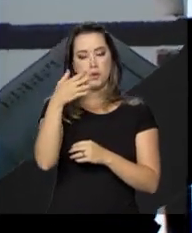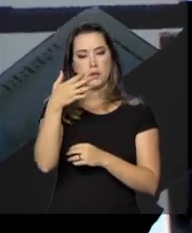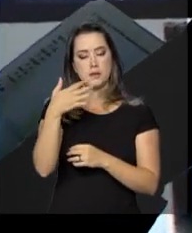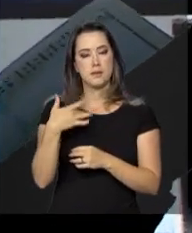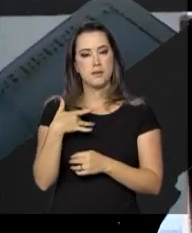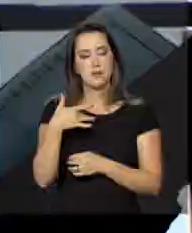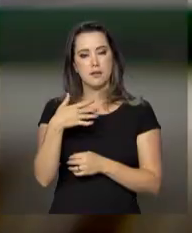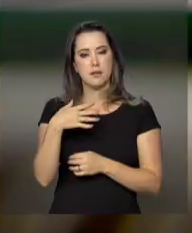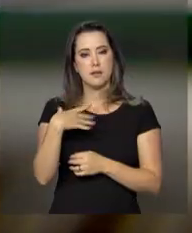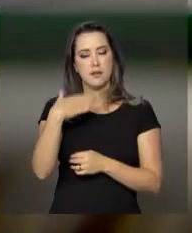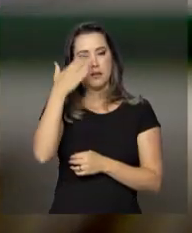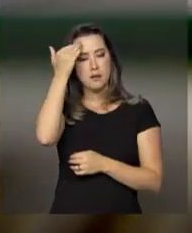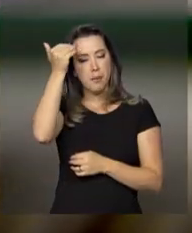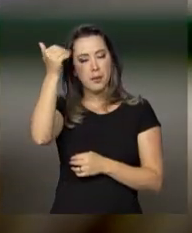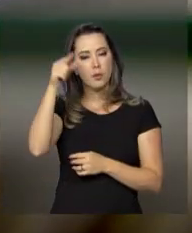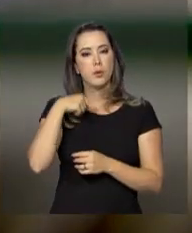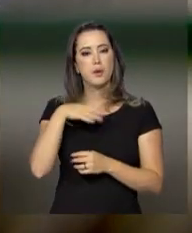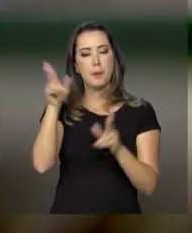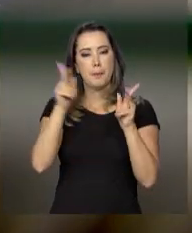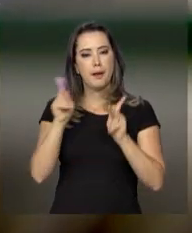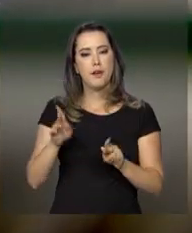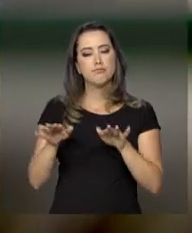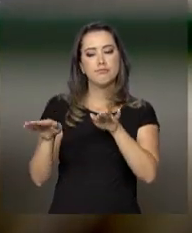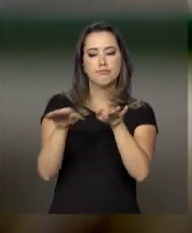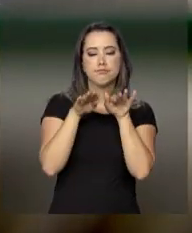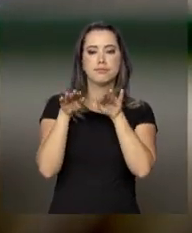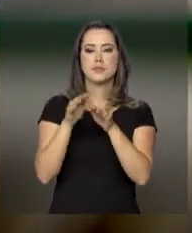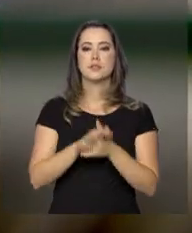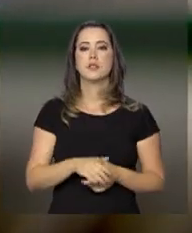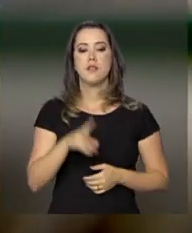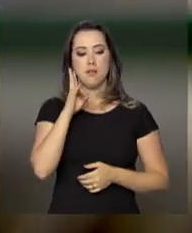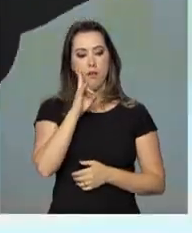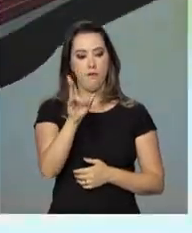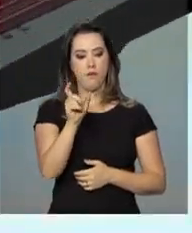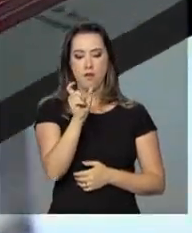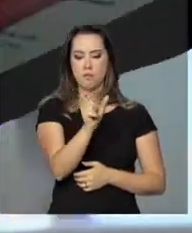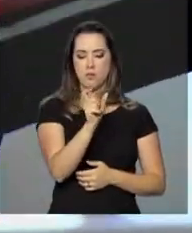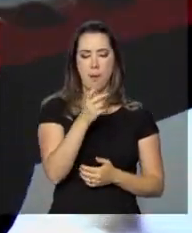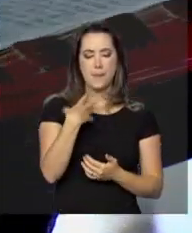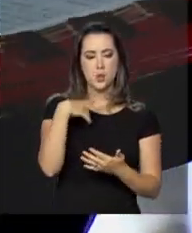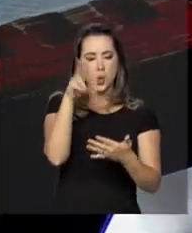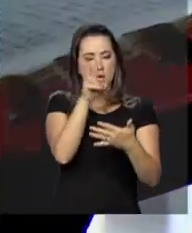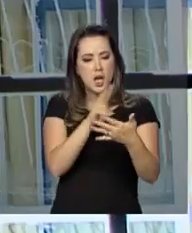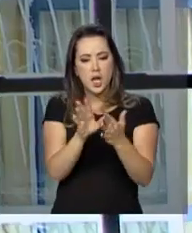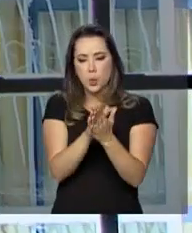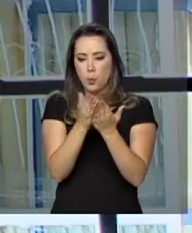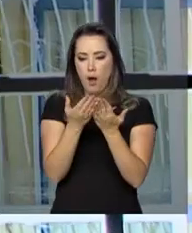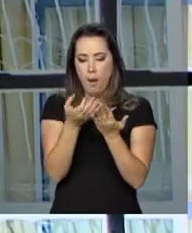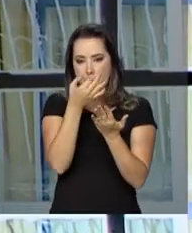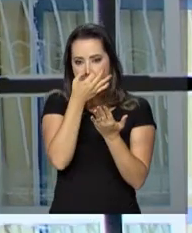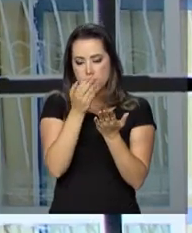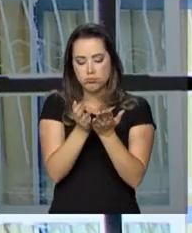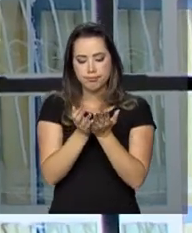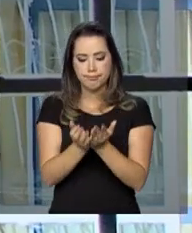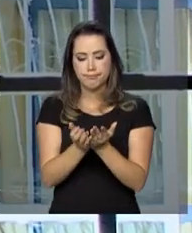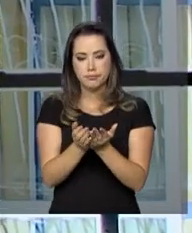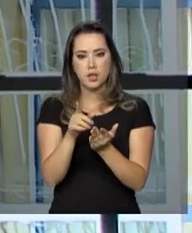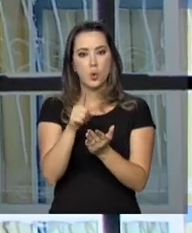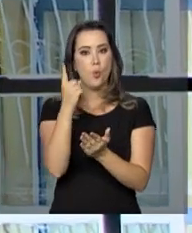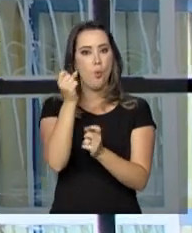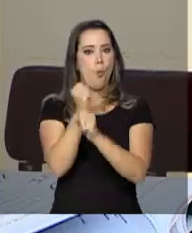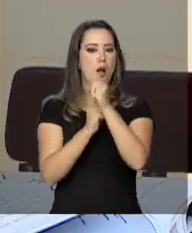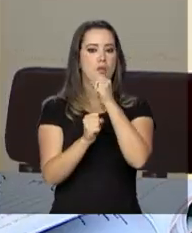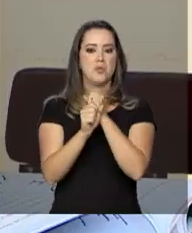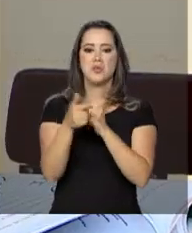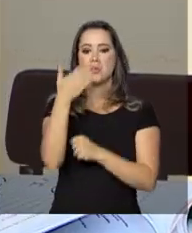e equilíbrio. Quem vê a Dona Maria acompanhando cada palavra da Bíblia nem imagina que há pouco mais de um ano ela mal sabia